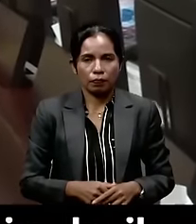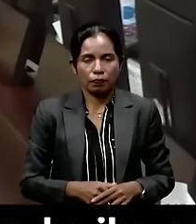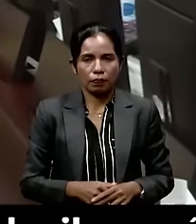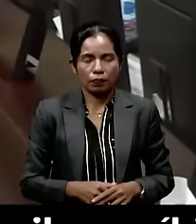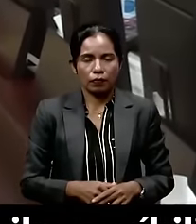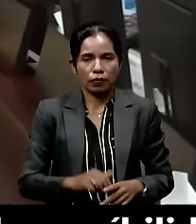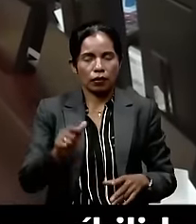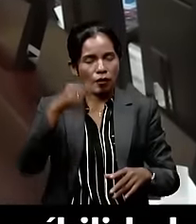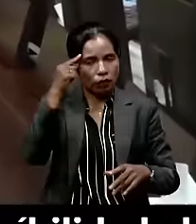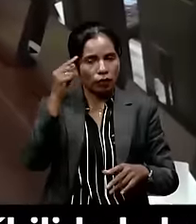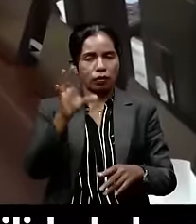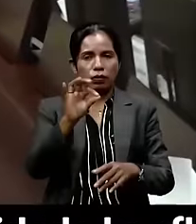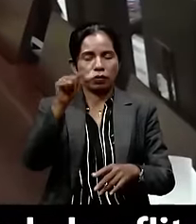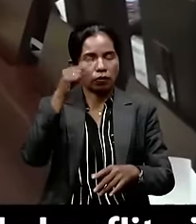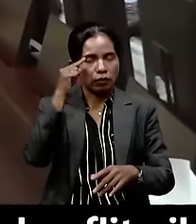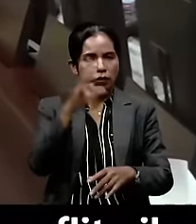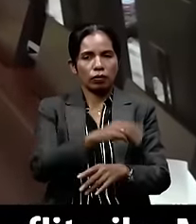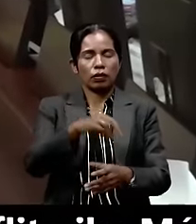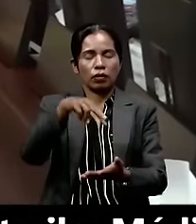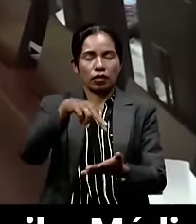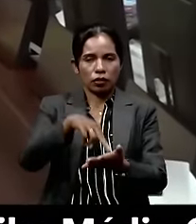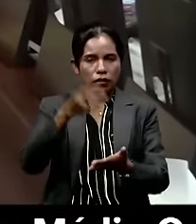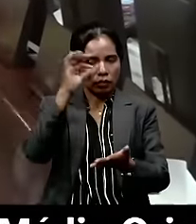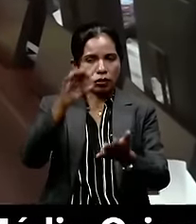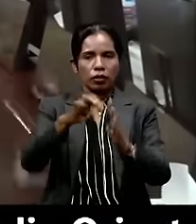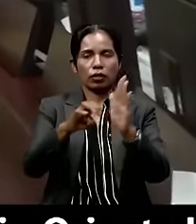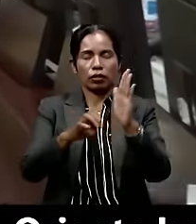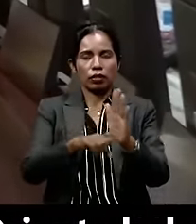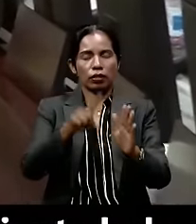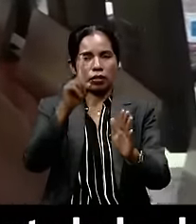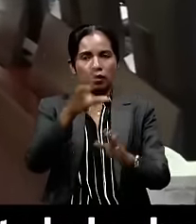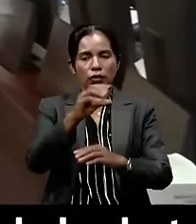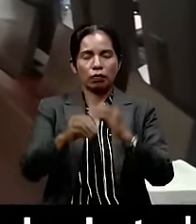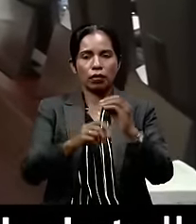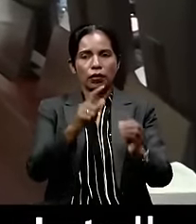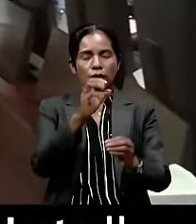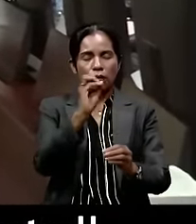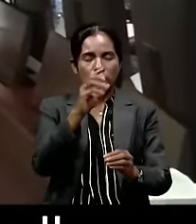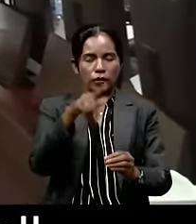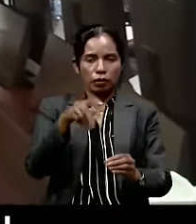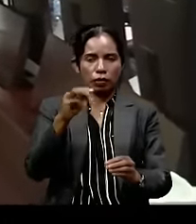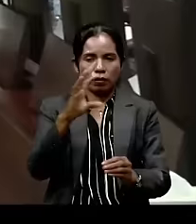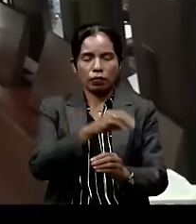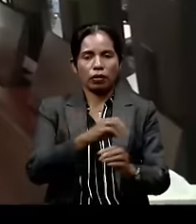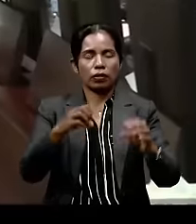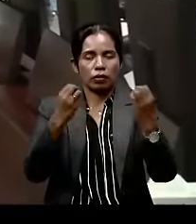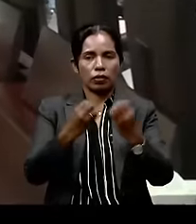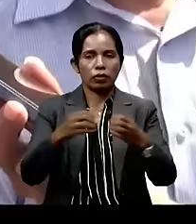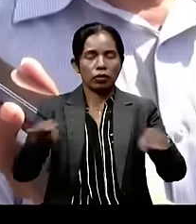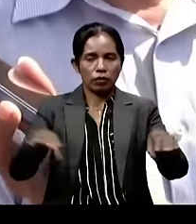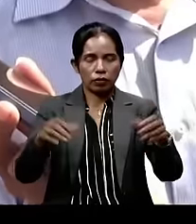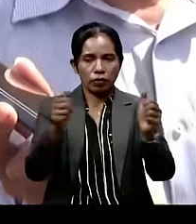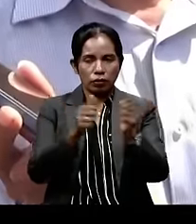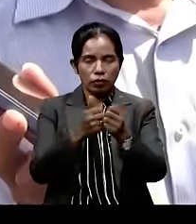E a governação, nono governo nian, estabelece secretário Estado Ida ba assunto toponímia na organização urbana nebe serviço a mutu